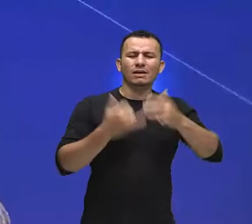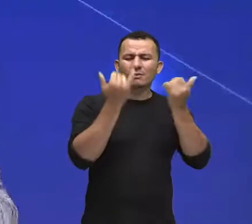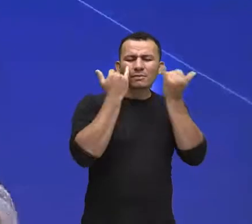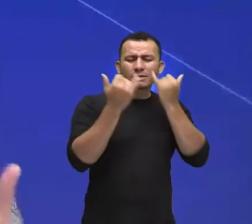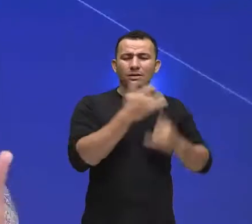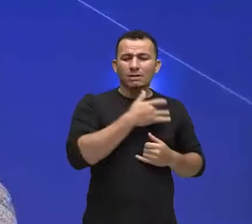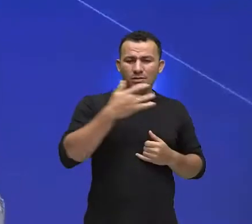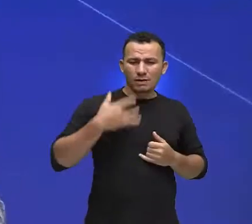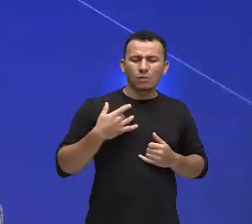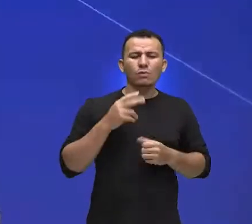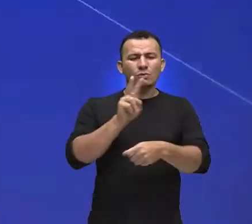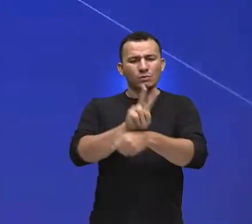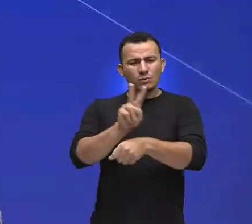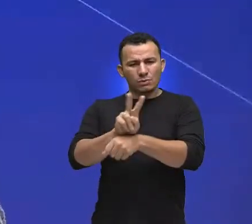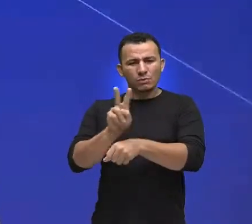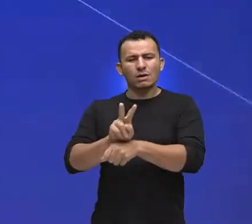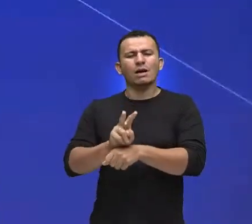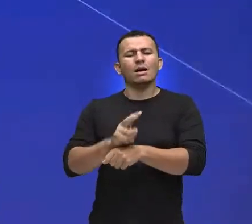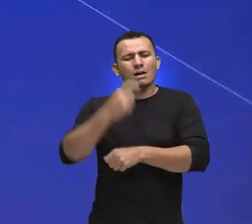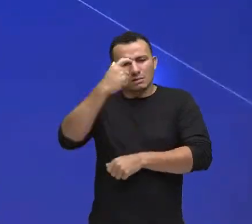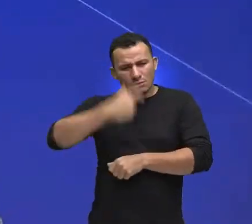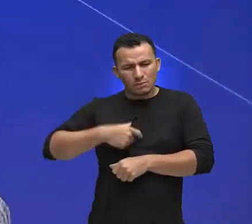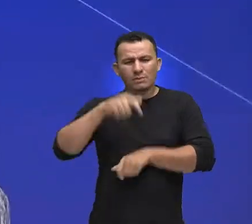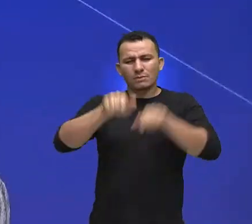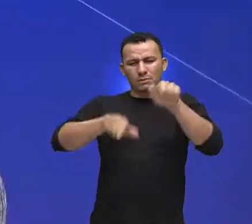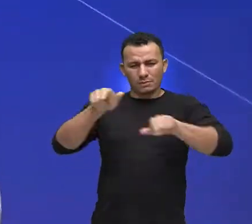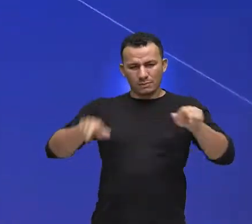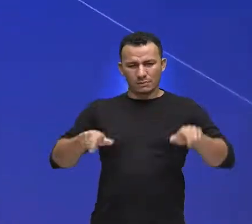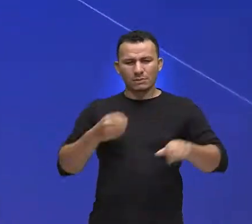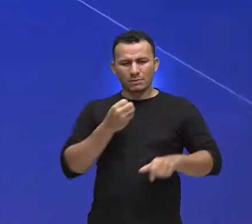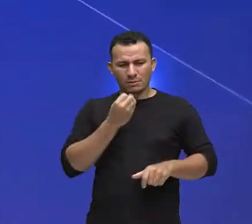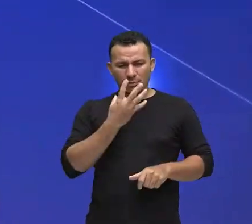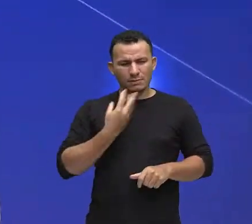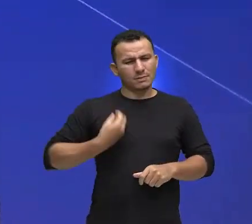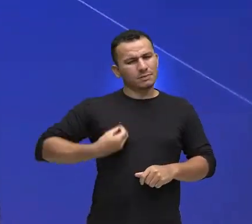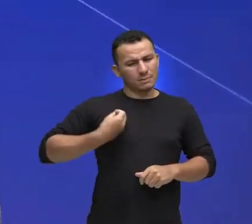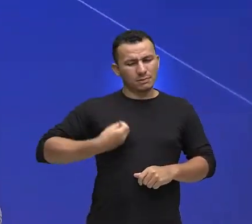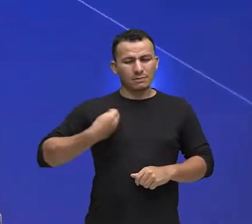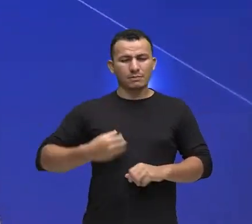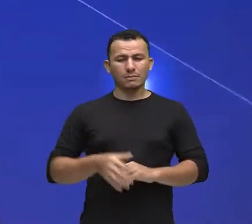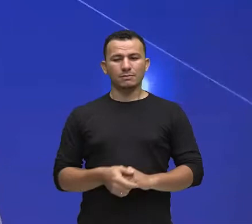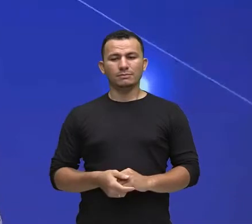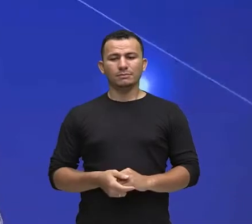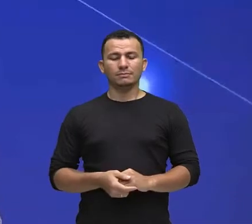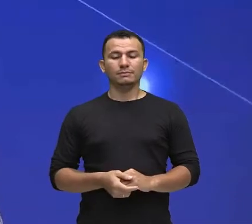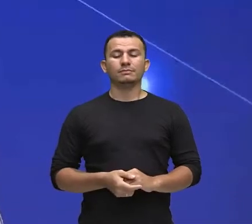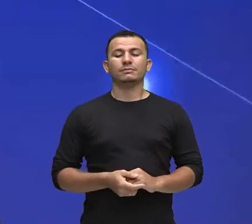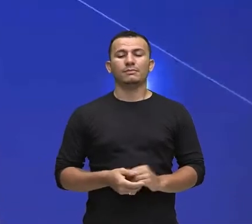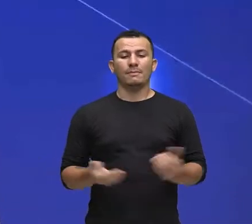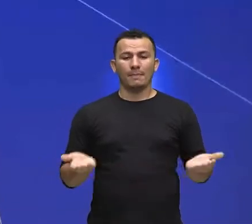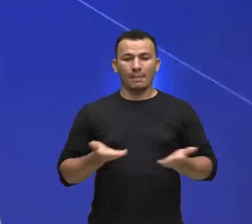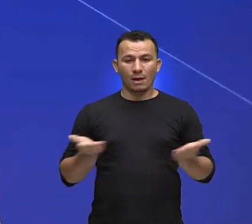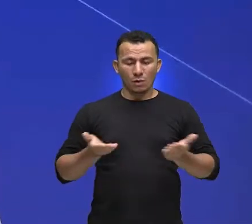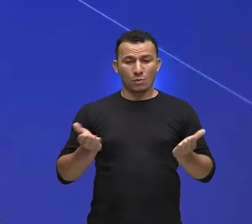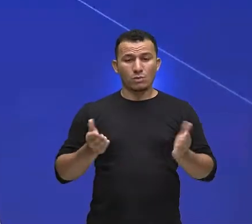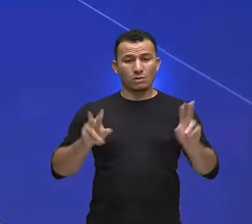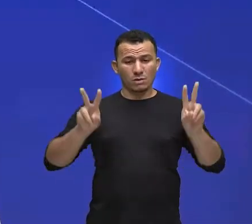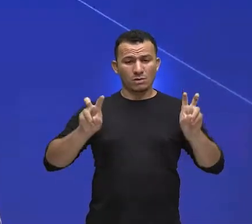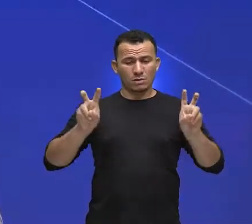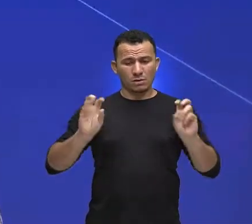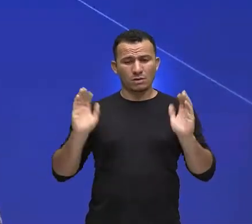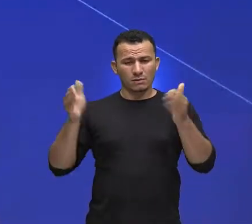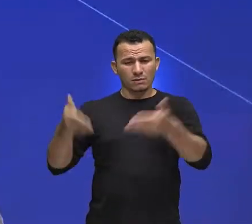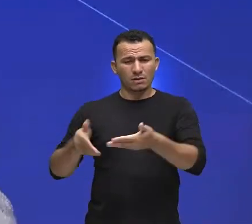aspecto do cuidado consigo, do bem-estar também. Hoje a gente vai trazer uns aspectos voltados para o